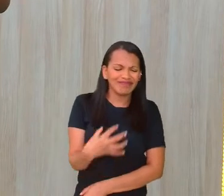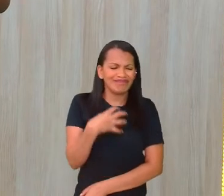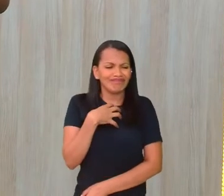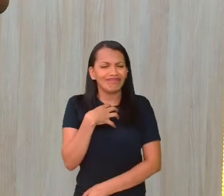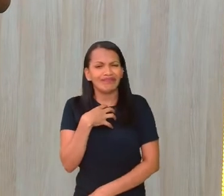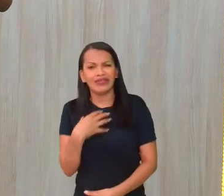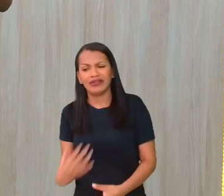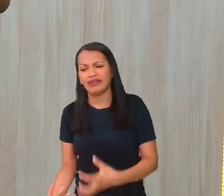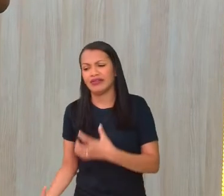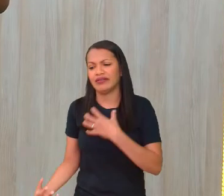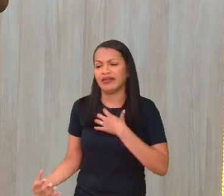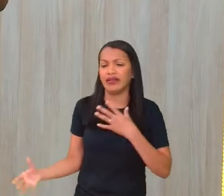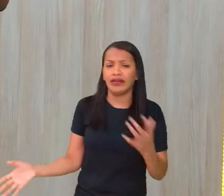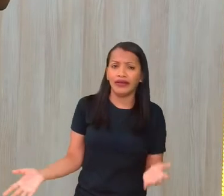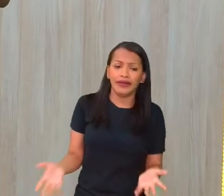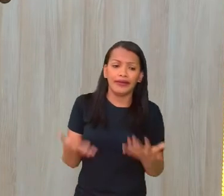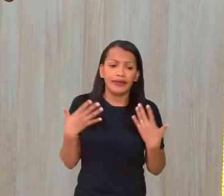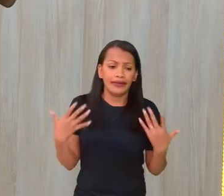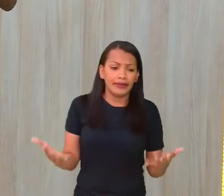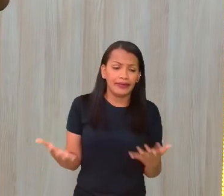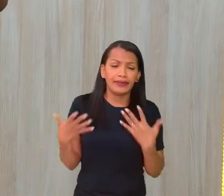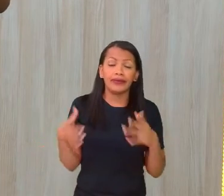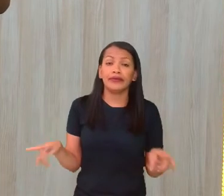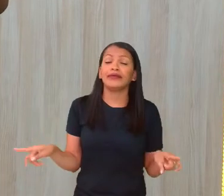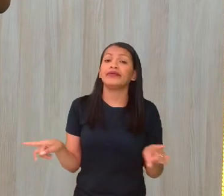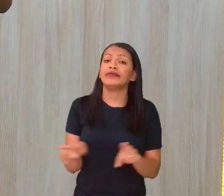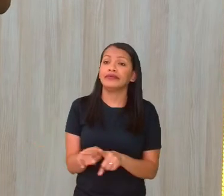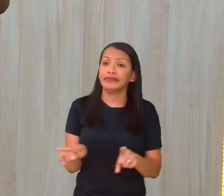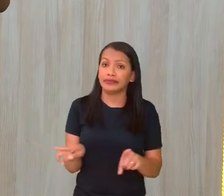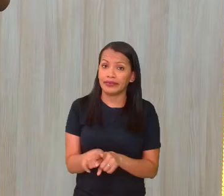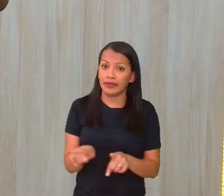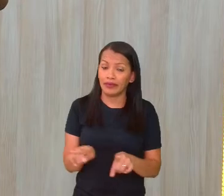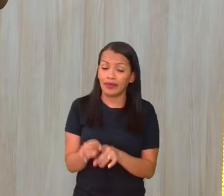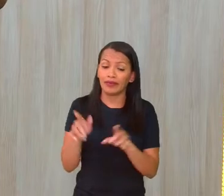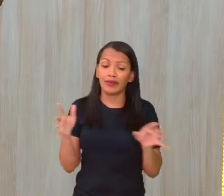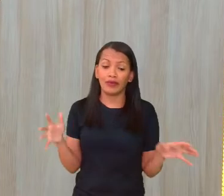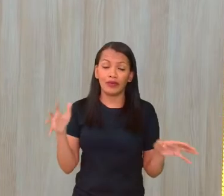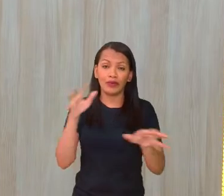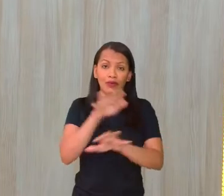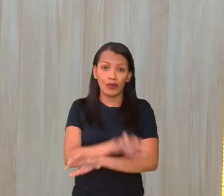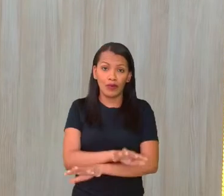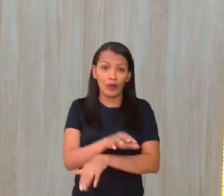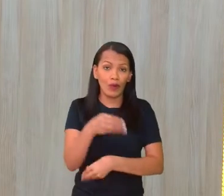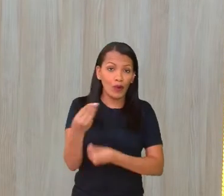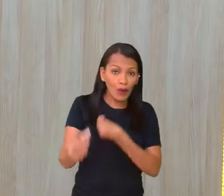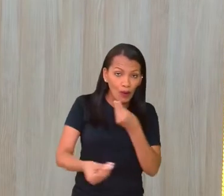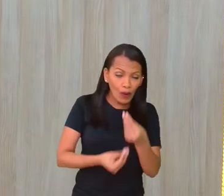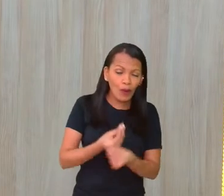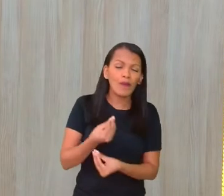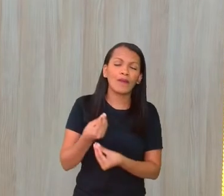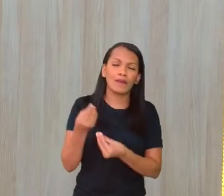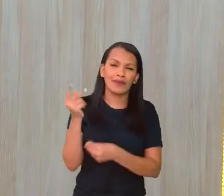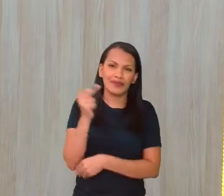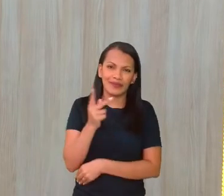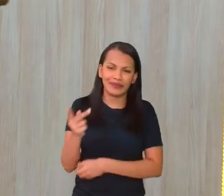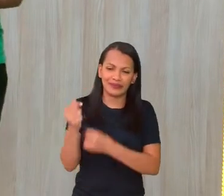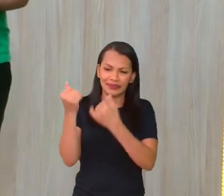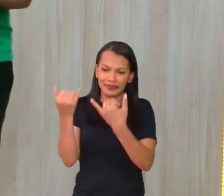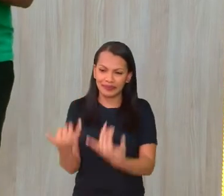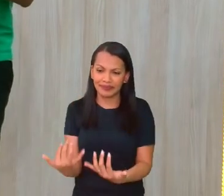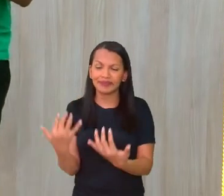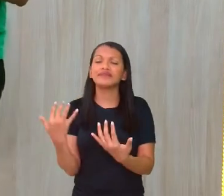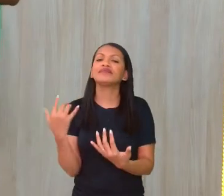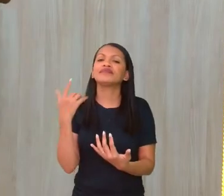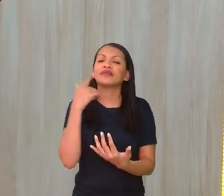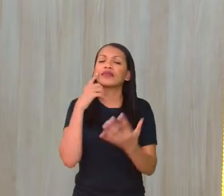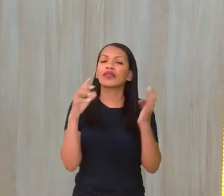também, tá? E aí, levando também para o bioma, né? Como o Gilson falou, a caatinga, que vai ser